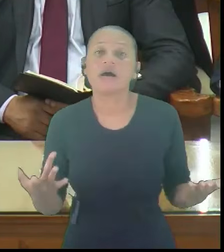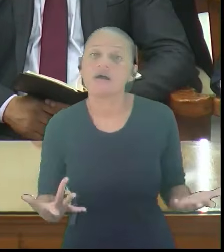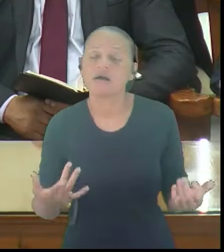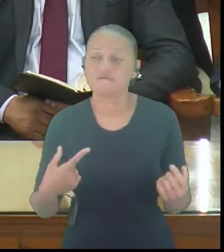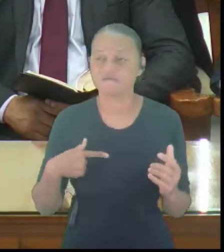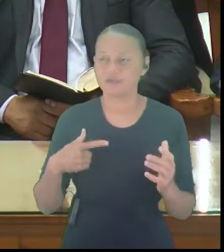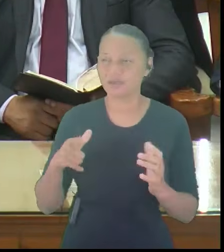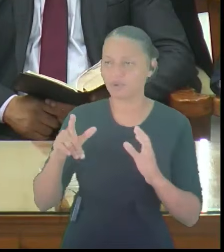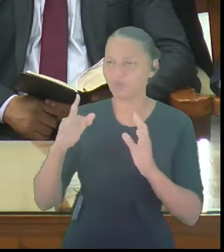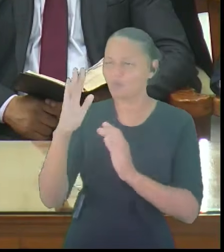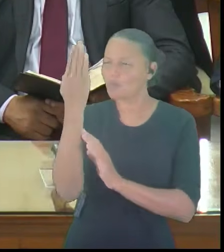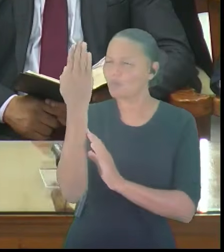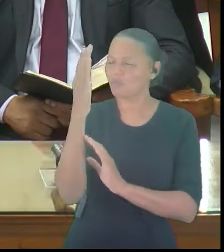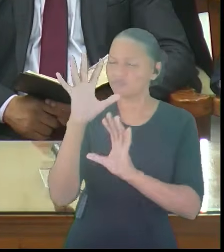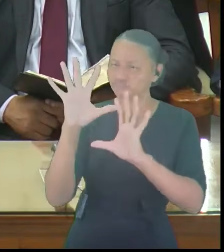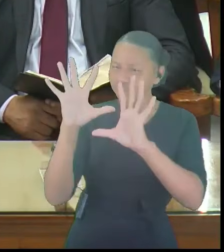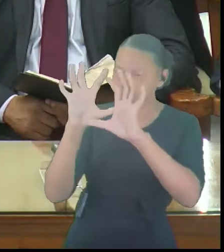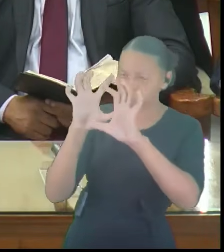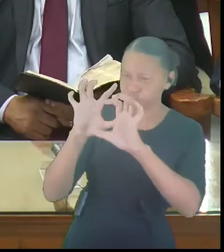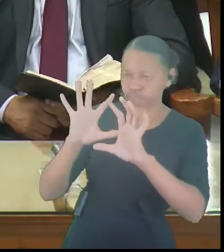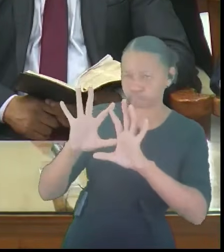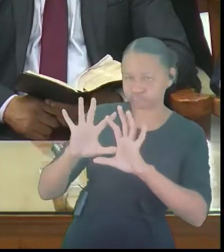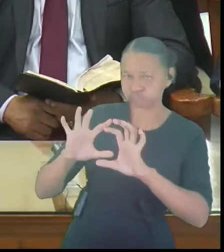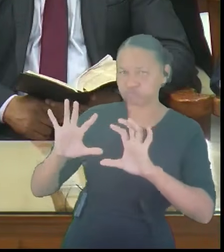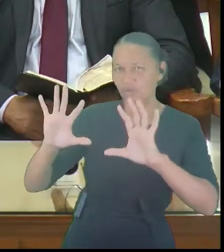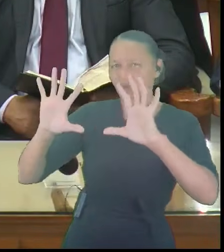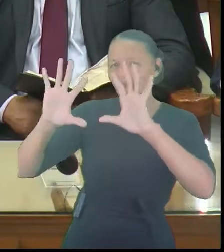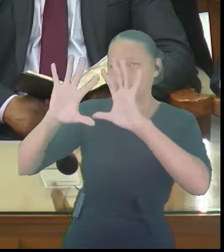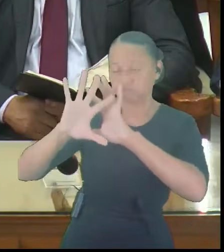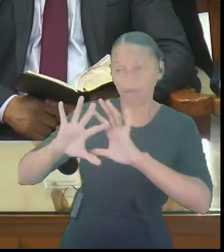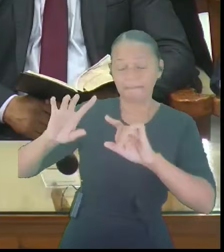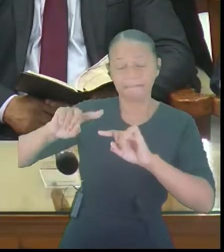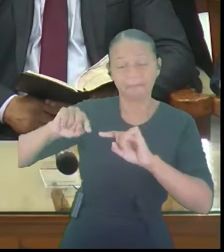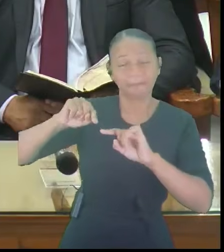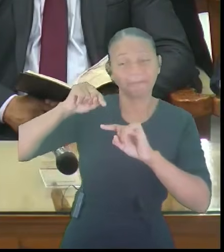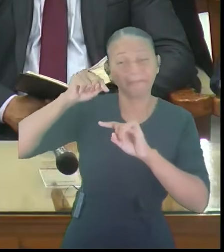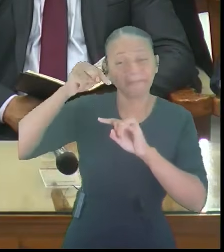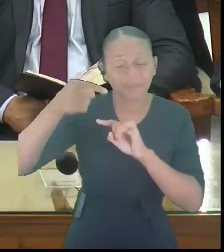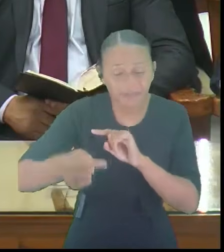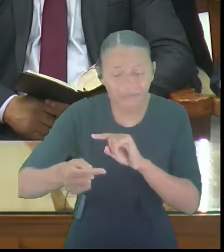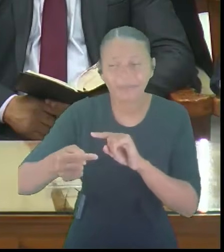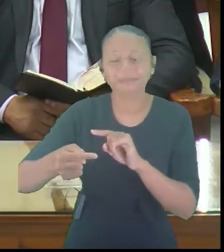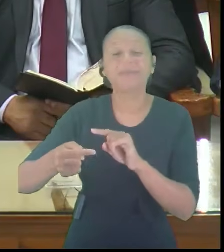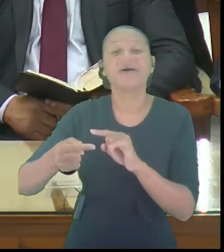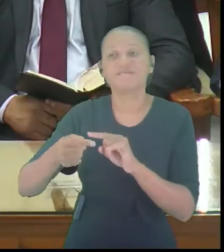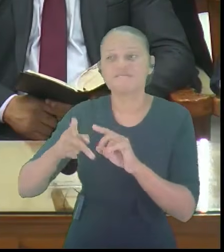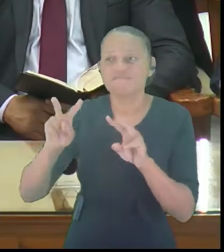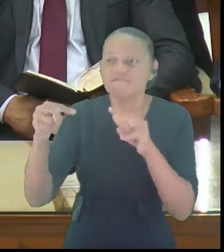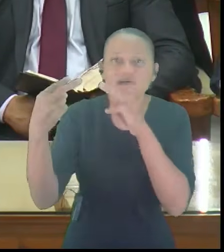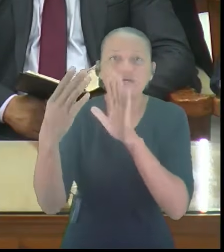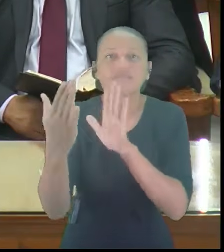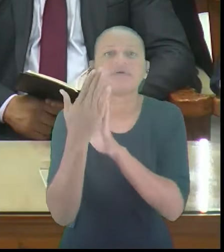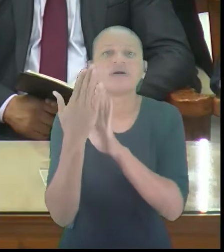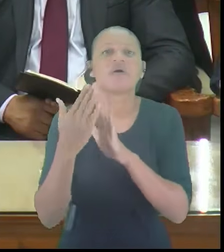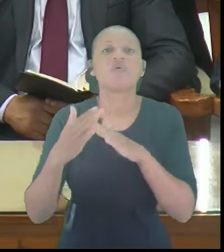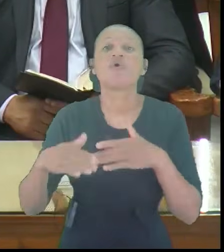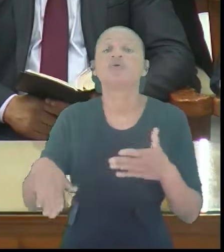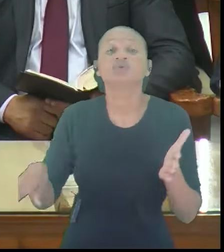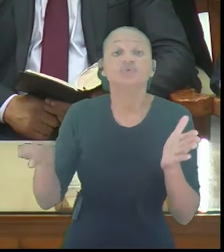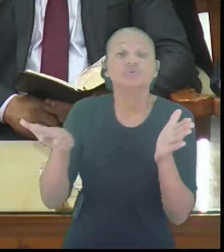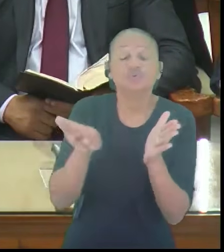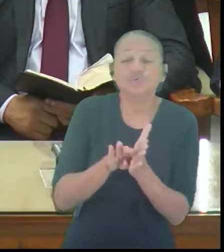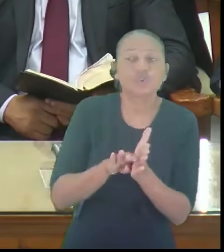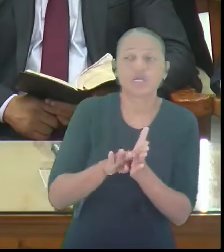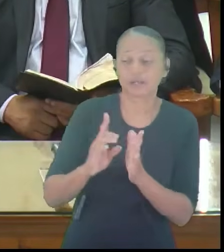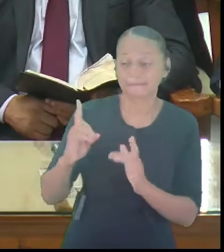um espelho como enigma, mas então o veremos o que, irmão? Quando é que vai chegar o que é